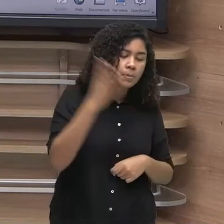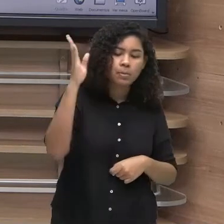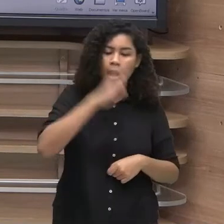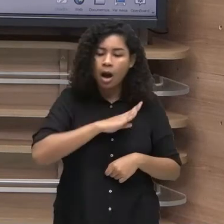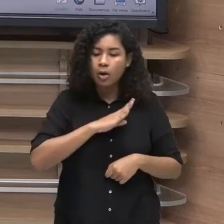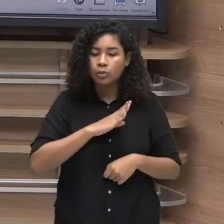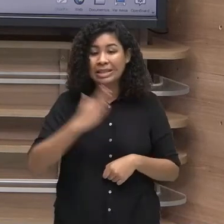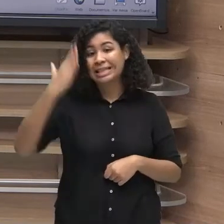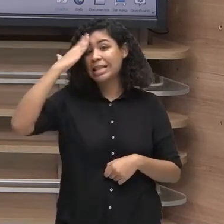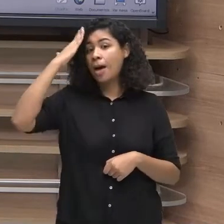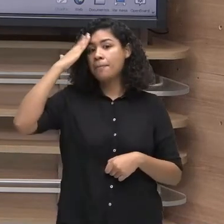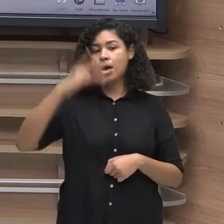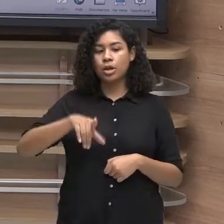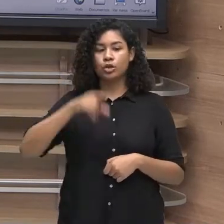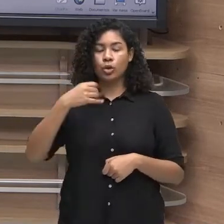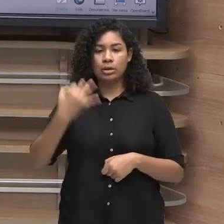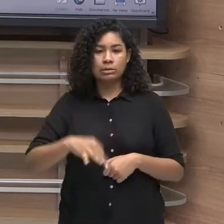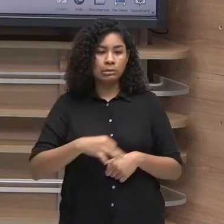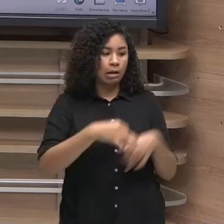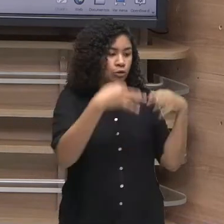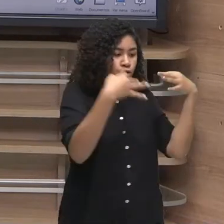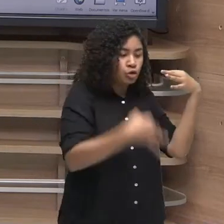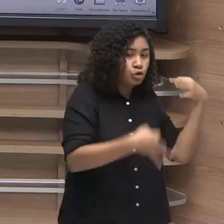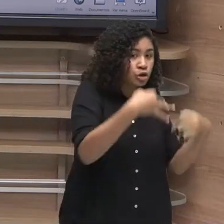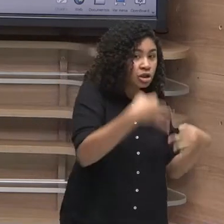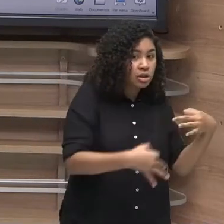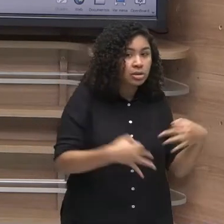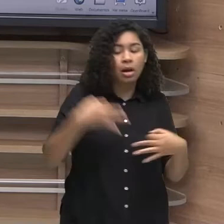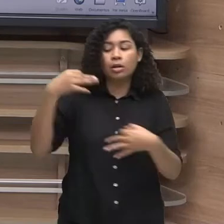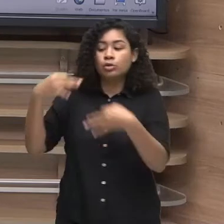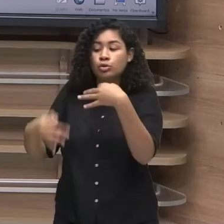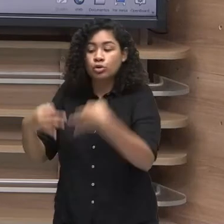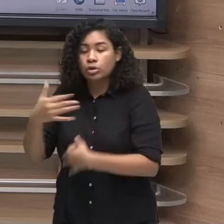o justo e o injusto. E por fim, nós